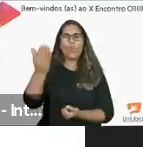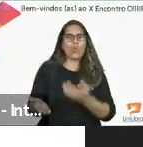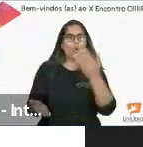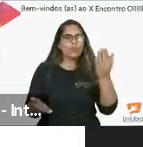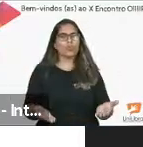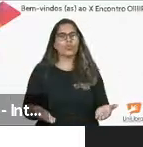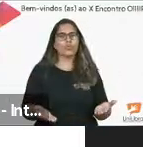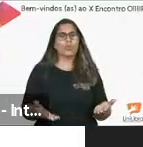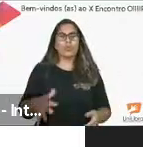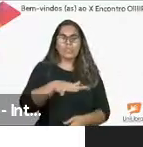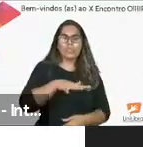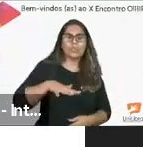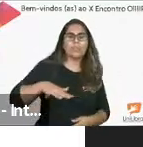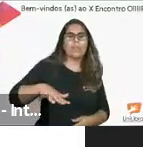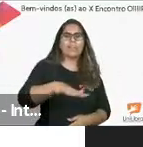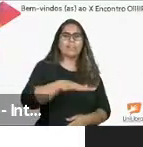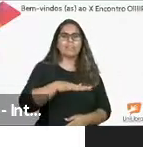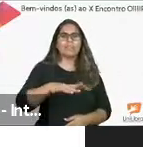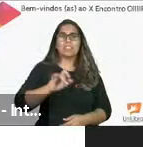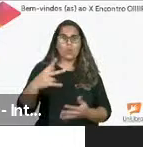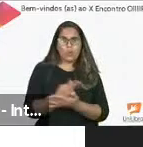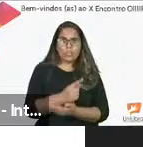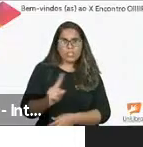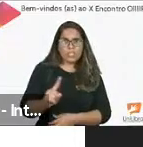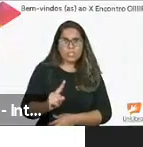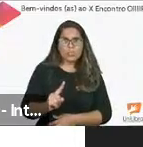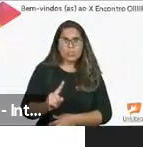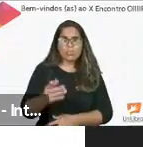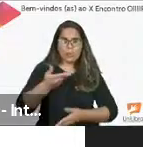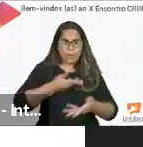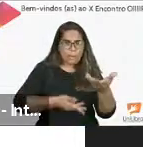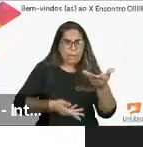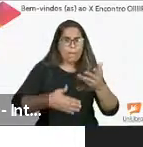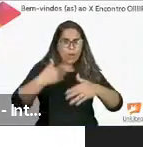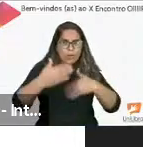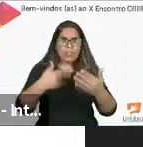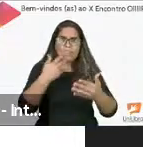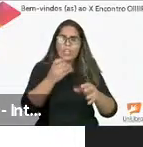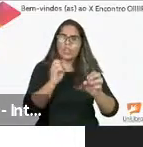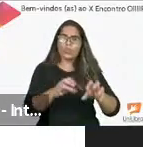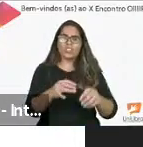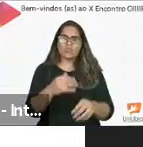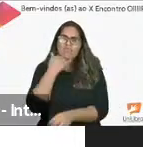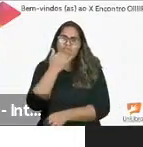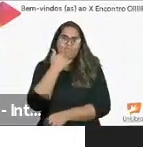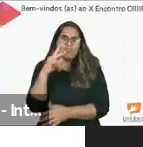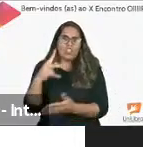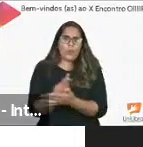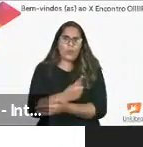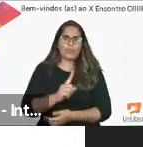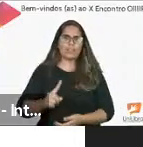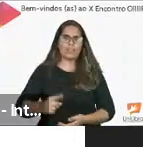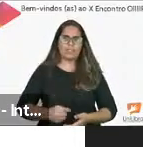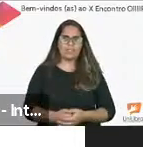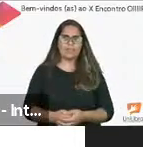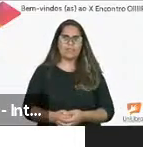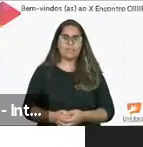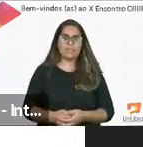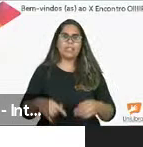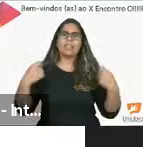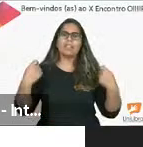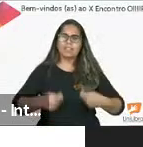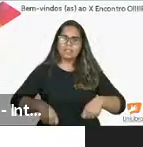nesse espaço. Se não ocorre isso, esse processo que está se falando em educação não está acontecendo.